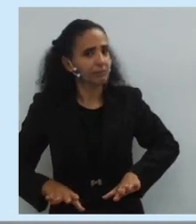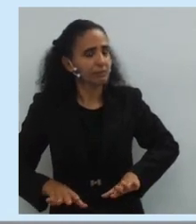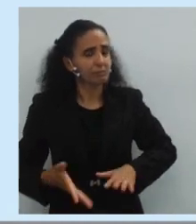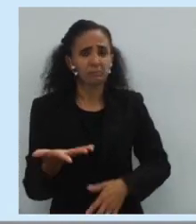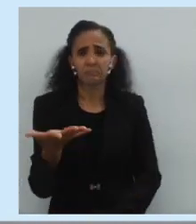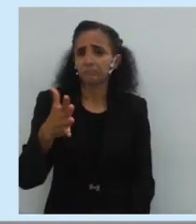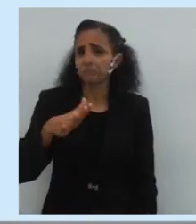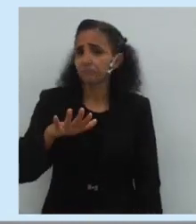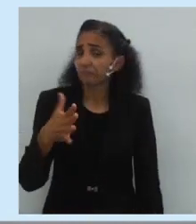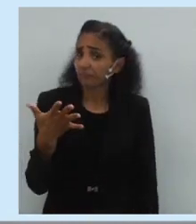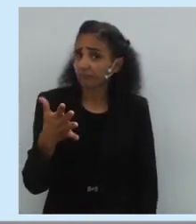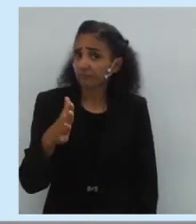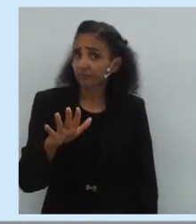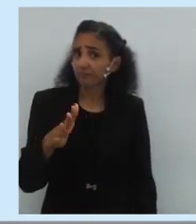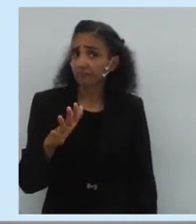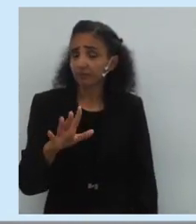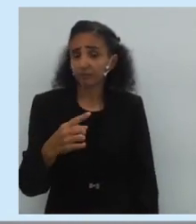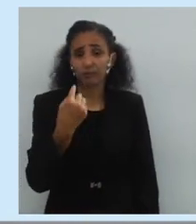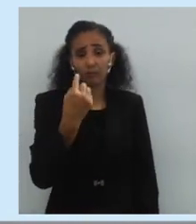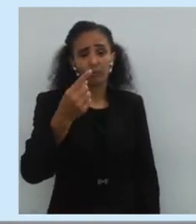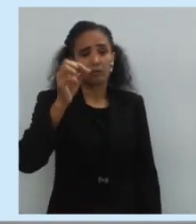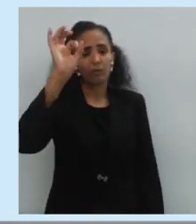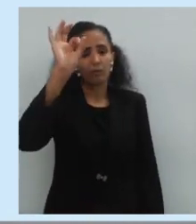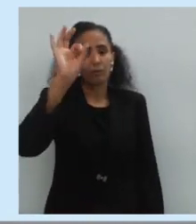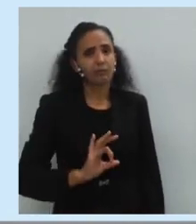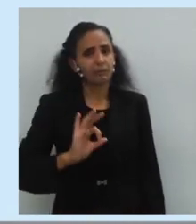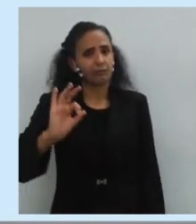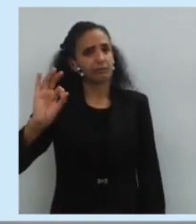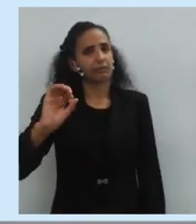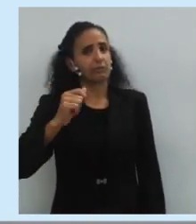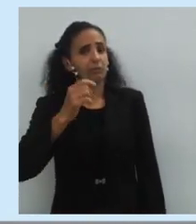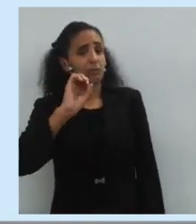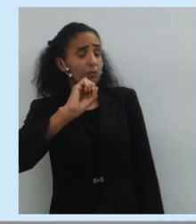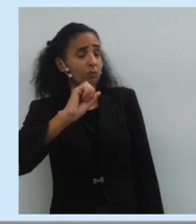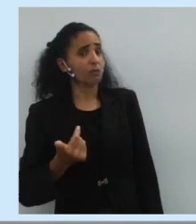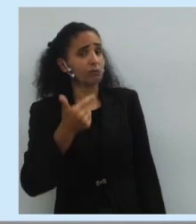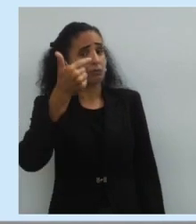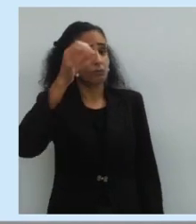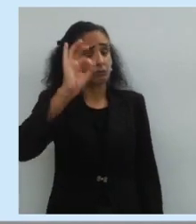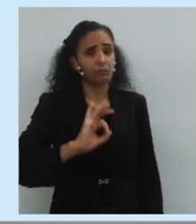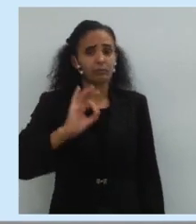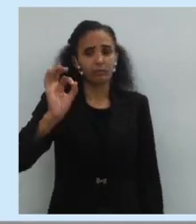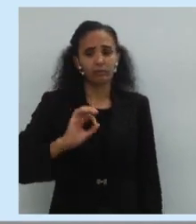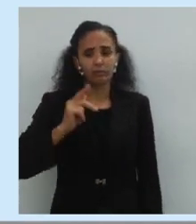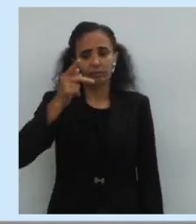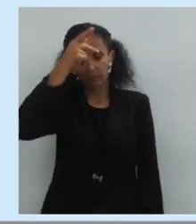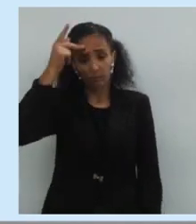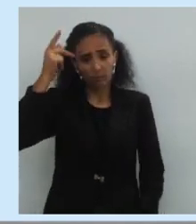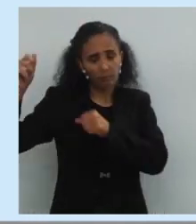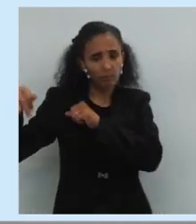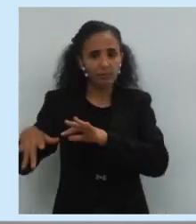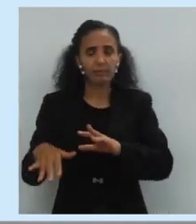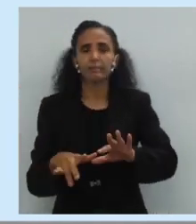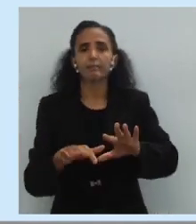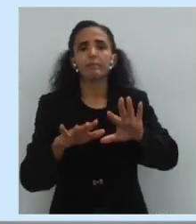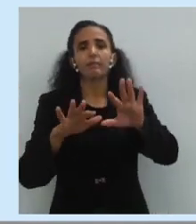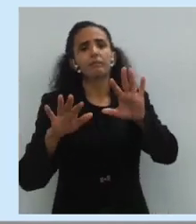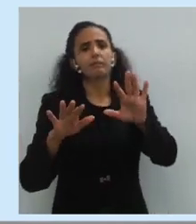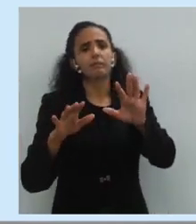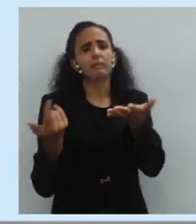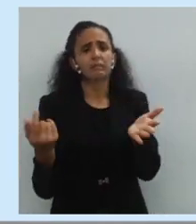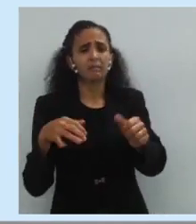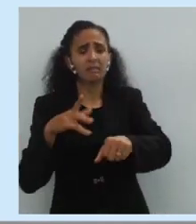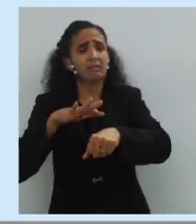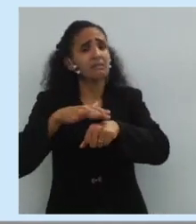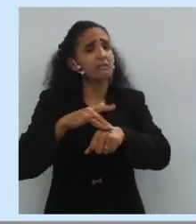os sintomas. Estima-se aí que entre 1% e 2% da população